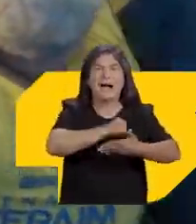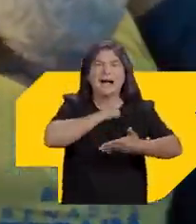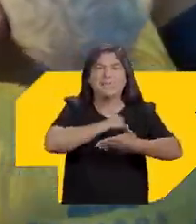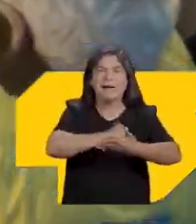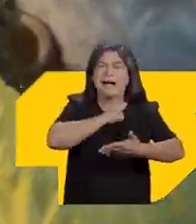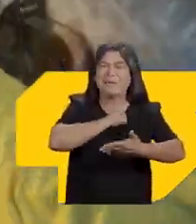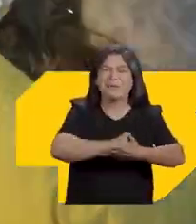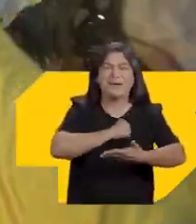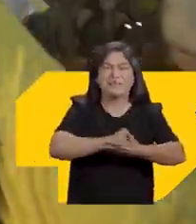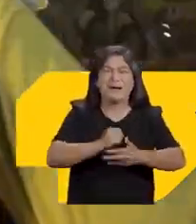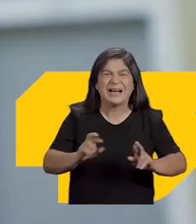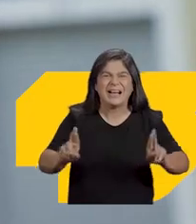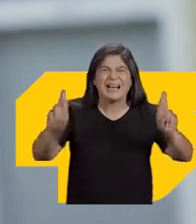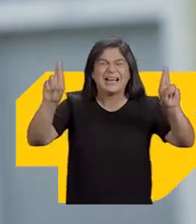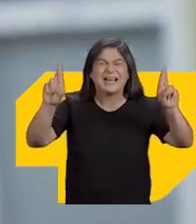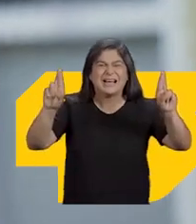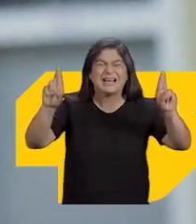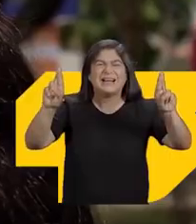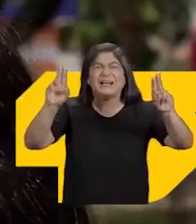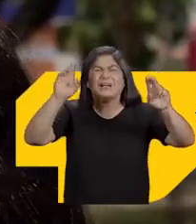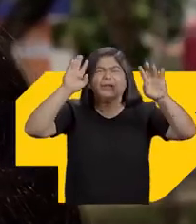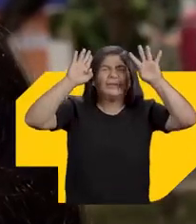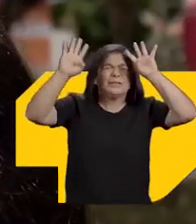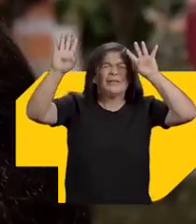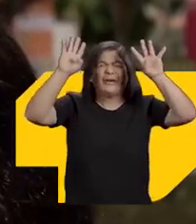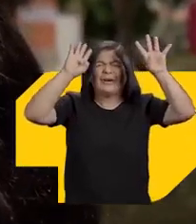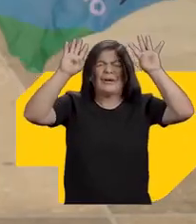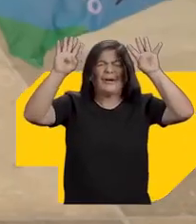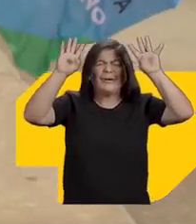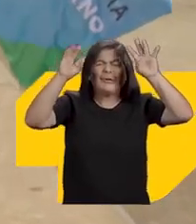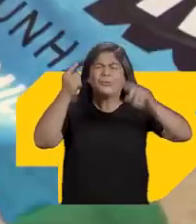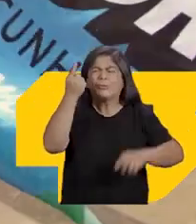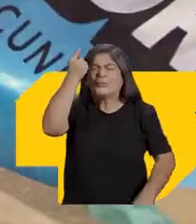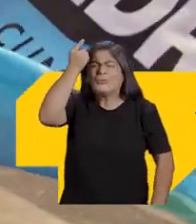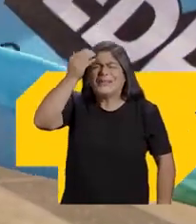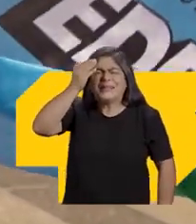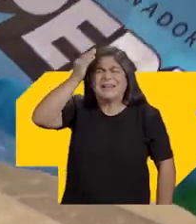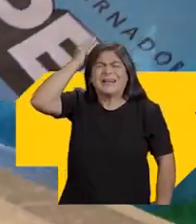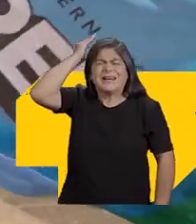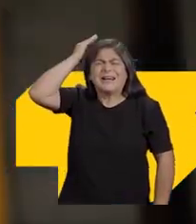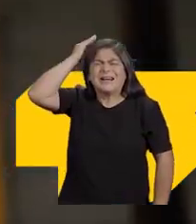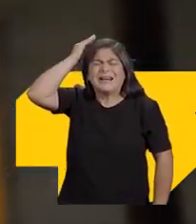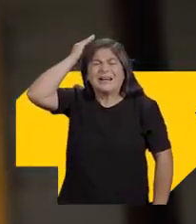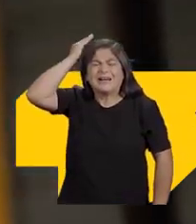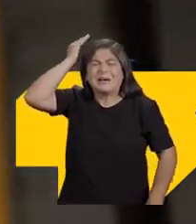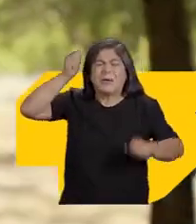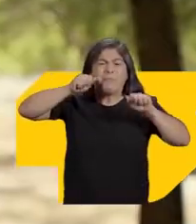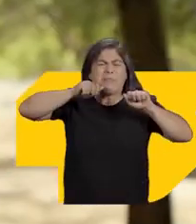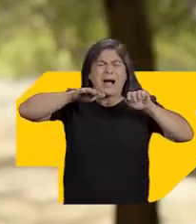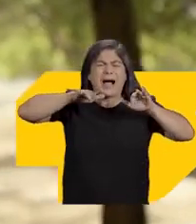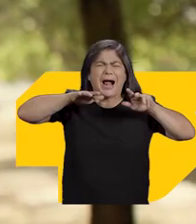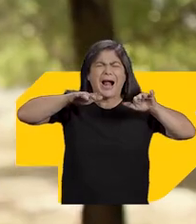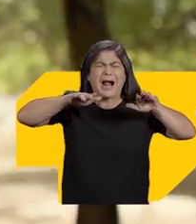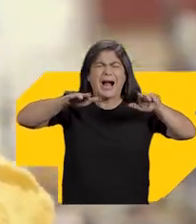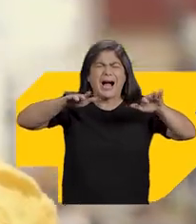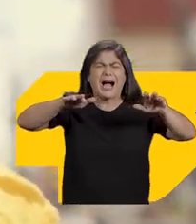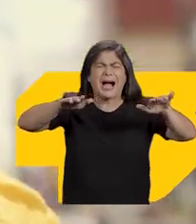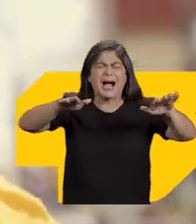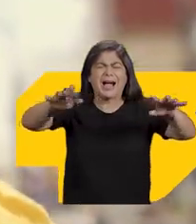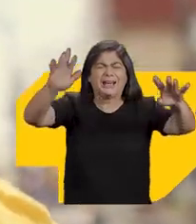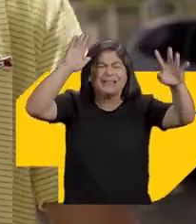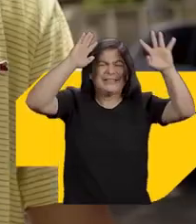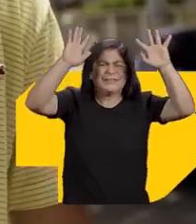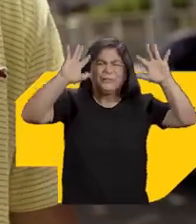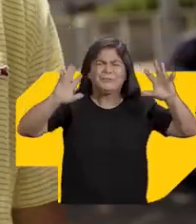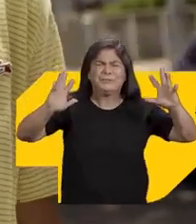bater forte de novo. O que era apenas o sonho de uma pessoa se transformou no sonho de